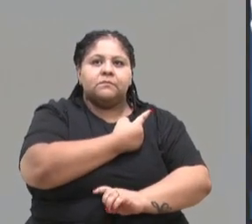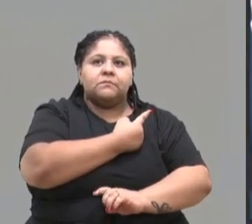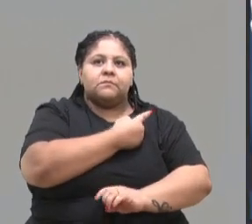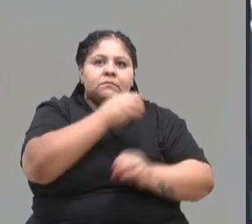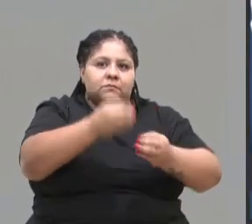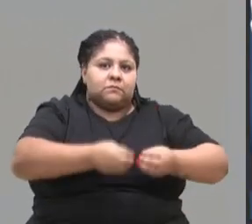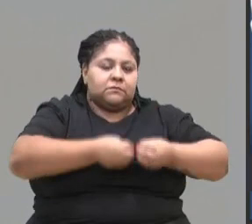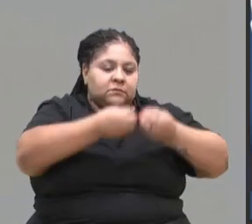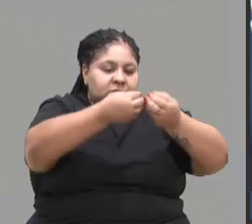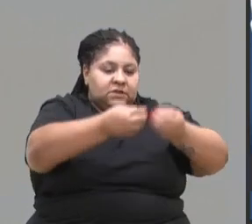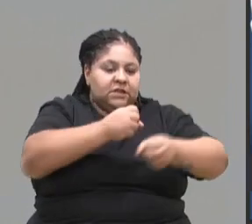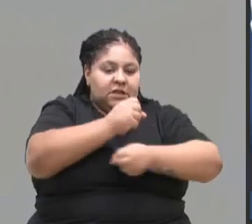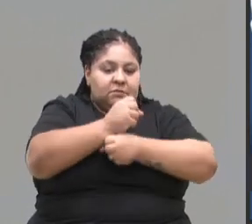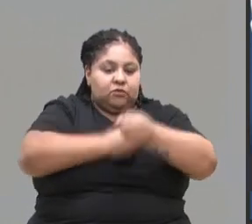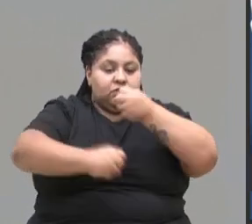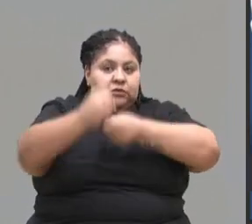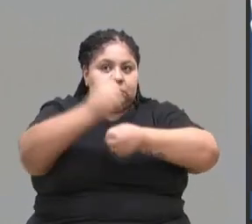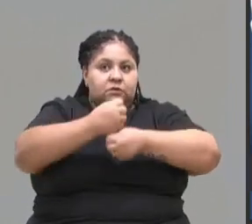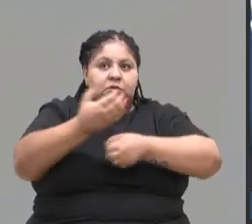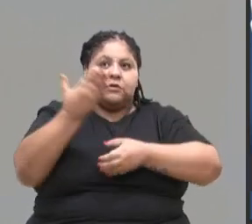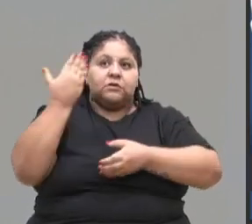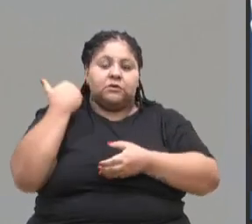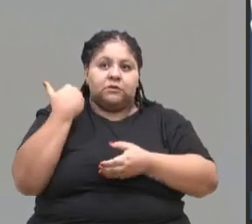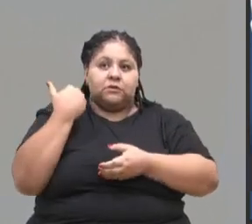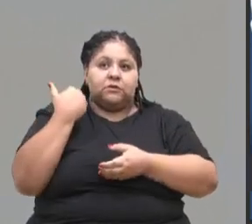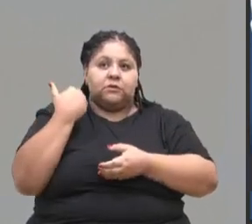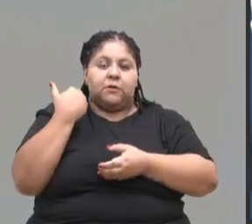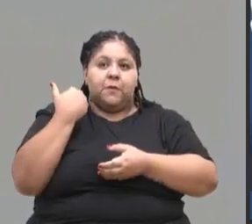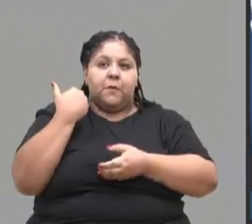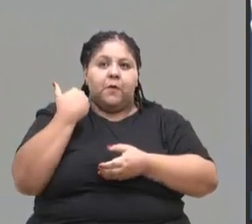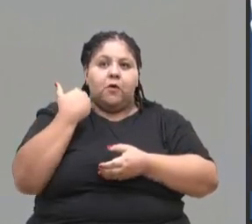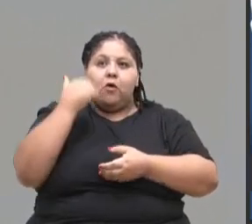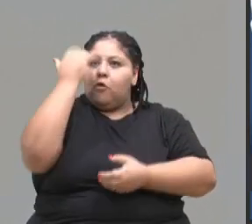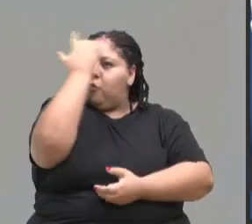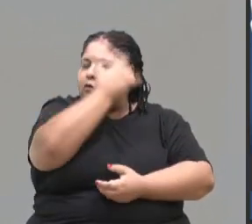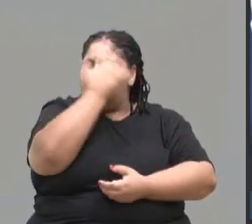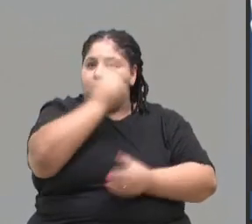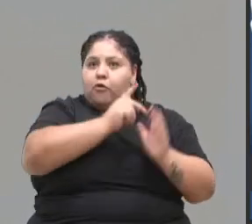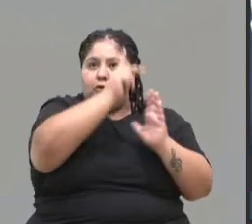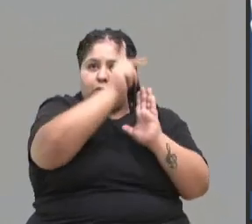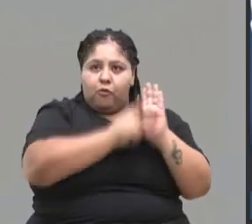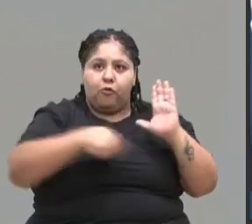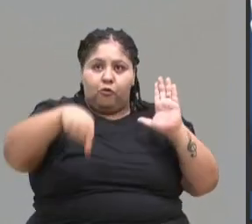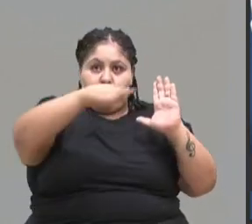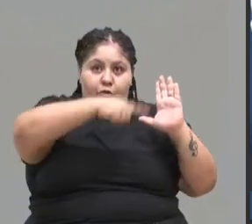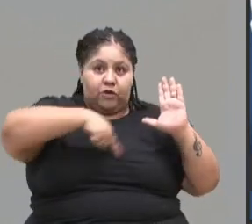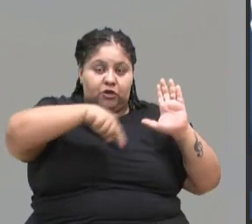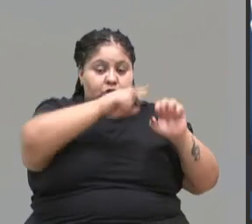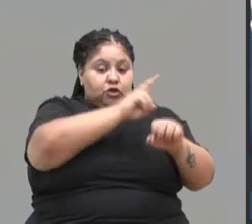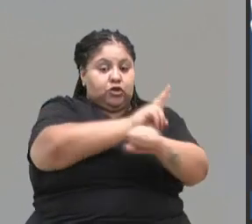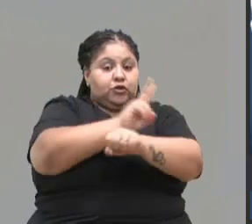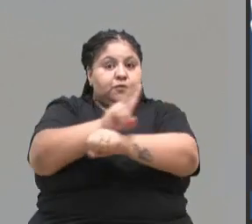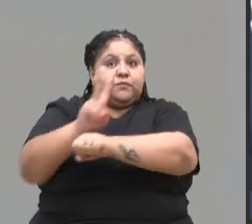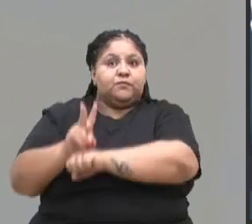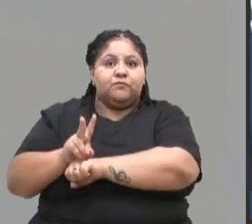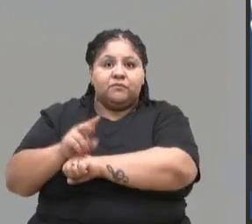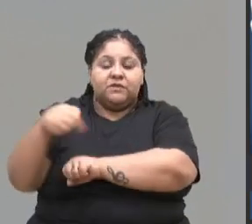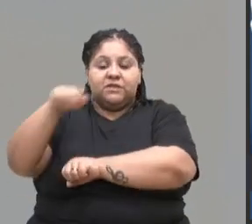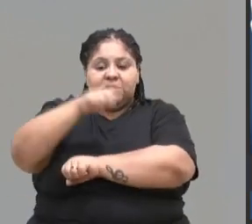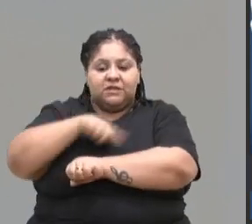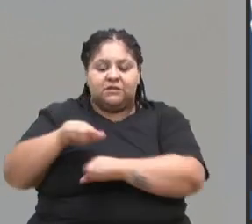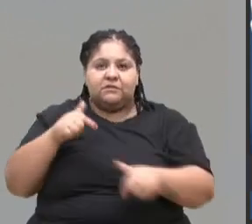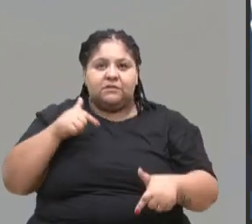Entregamos o ano passado para o senhor prefeito um projeto nosso sobre zeladoria. A gente vem trabalhando